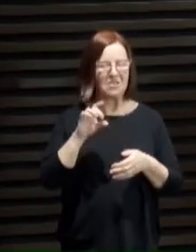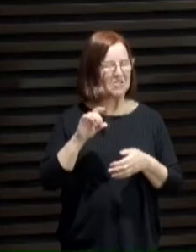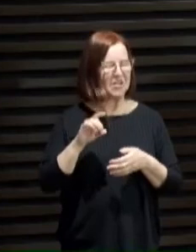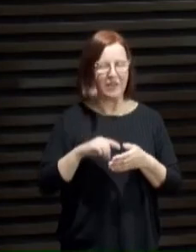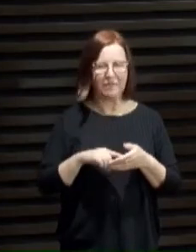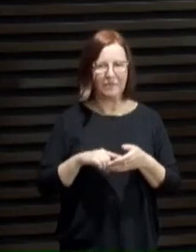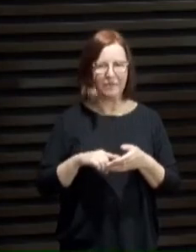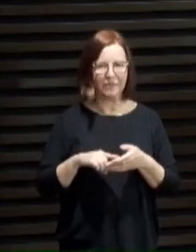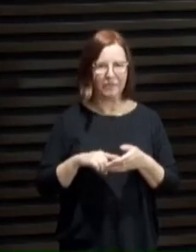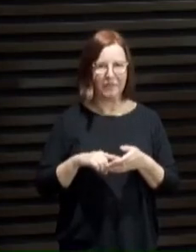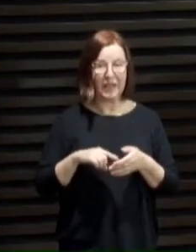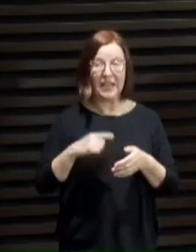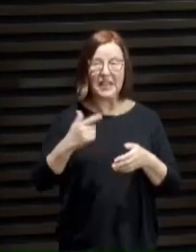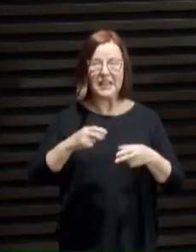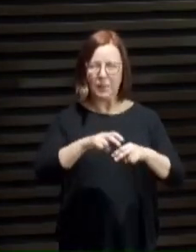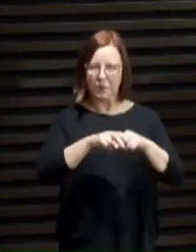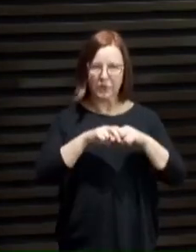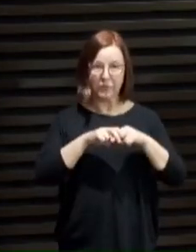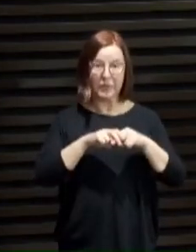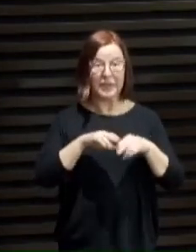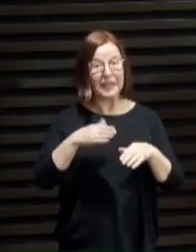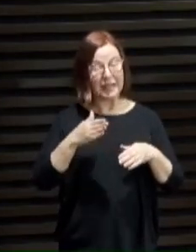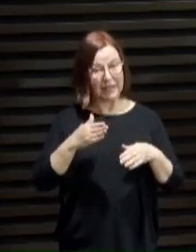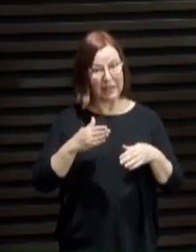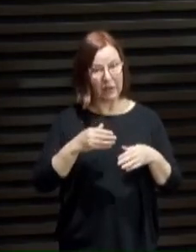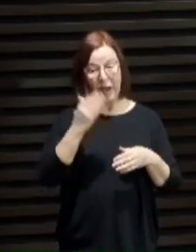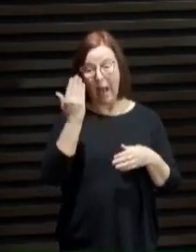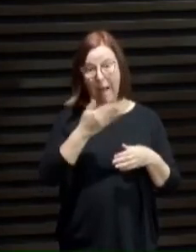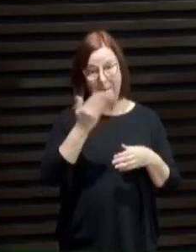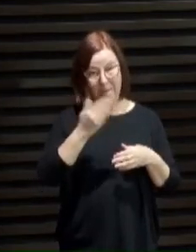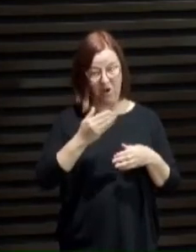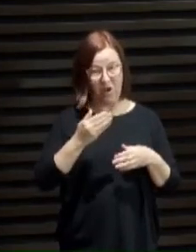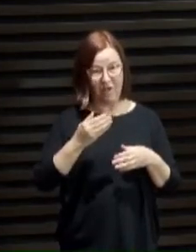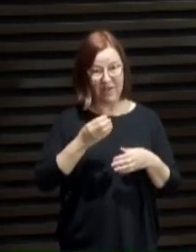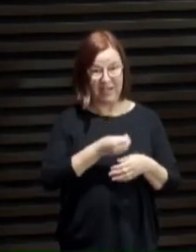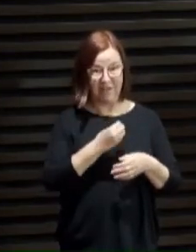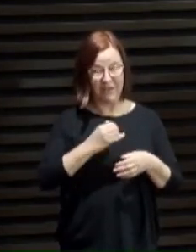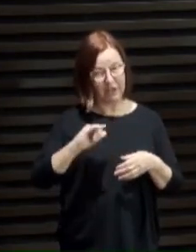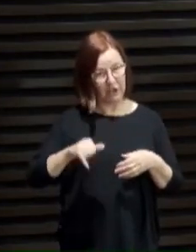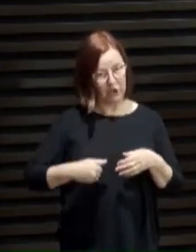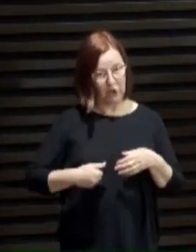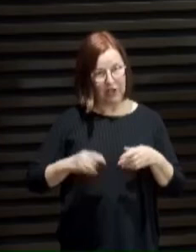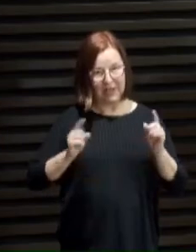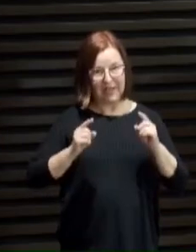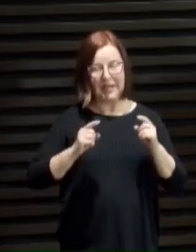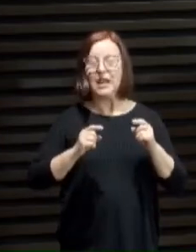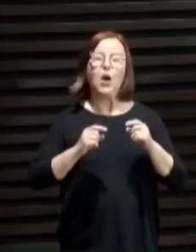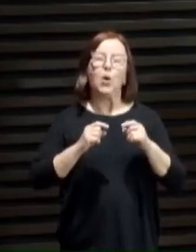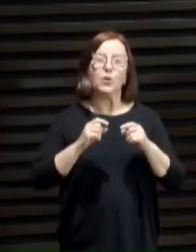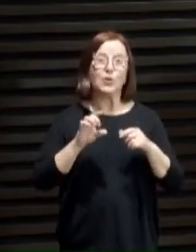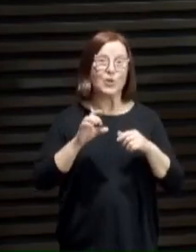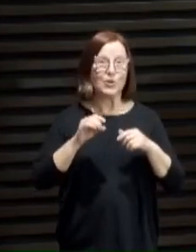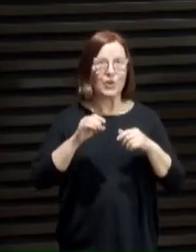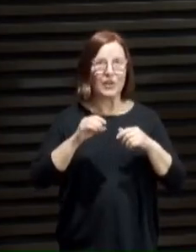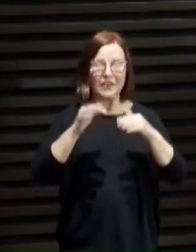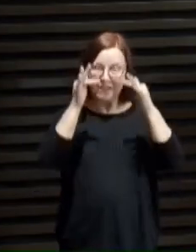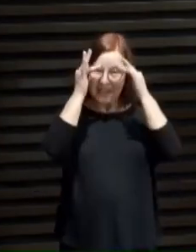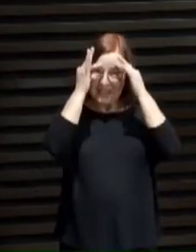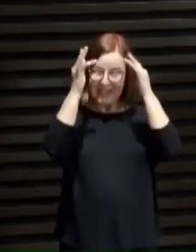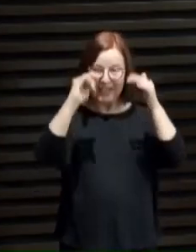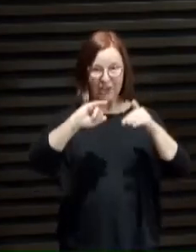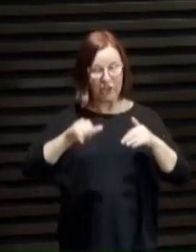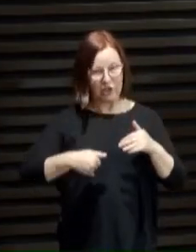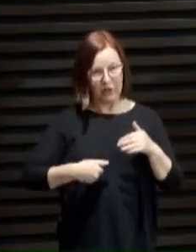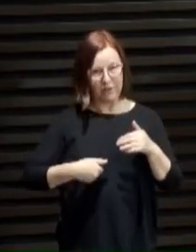a prova que é lançada no livro de Jó não é uma prova só sobre a fidelidade de Jó. Satanás está colocando em